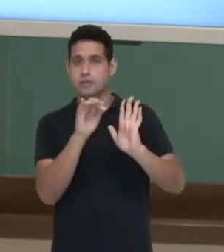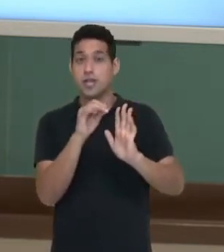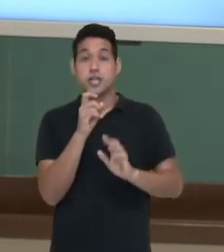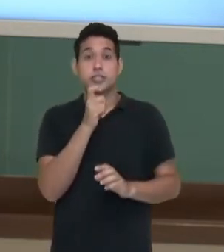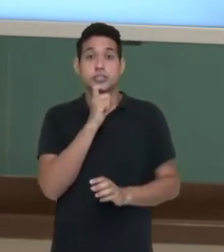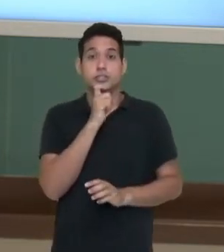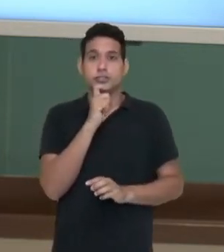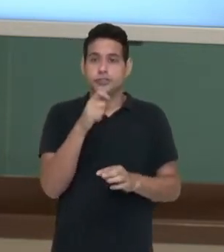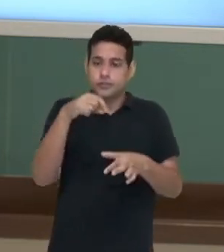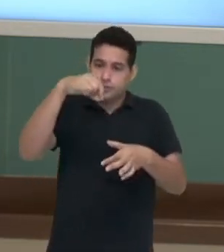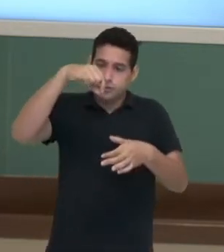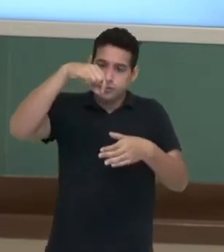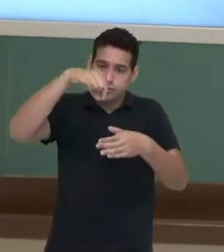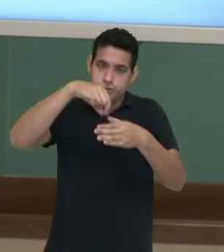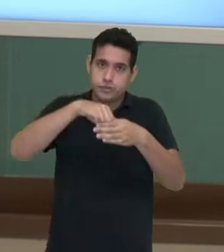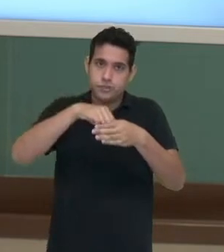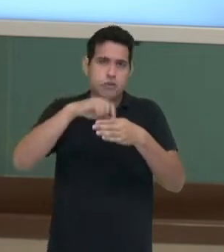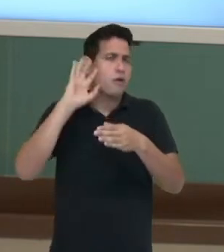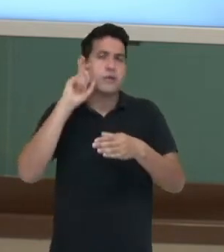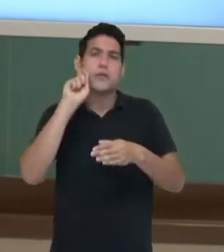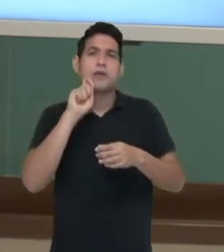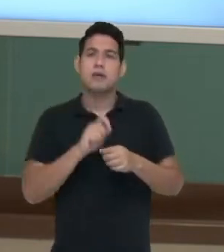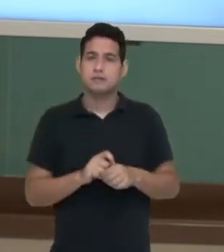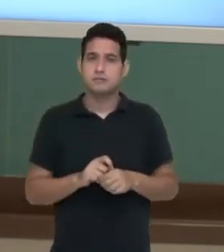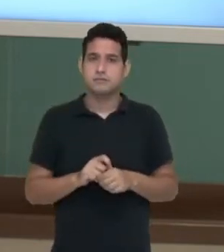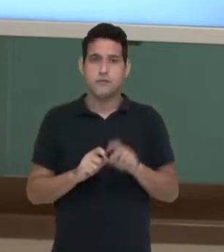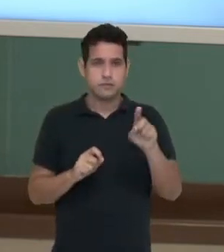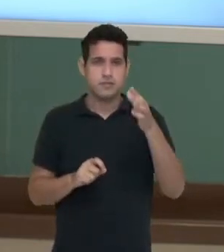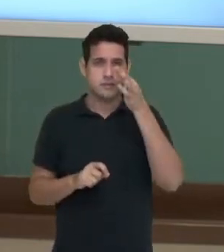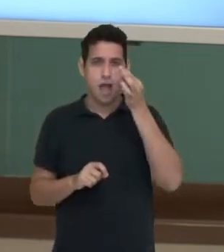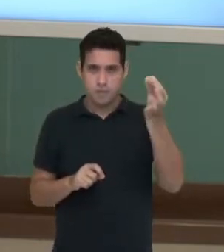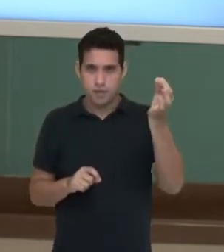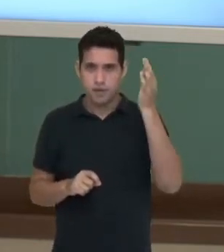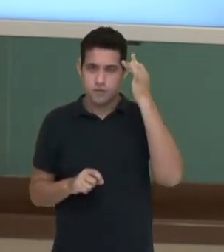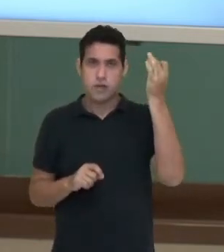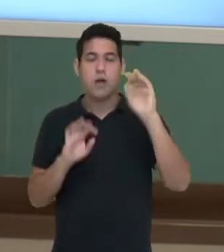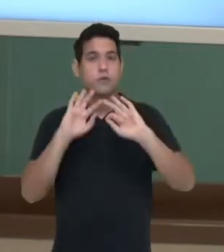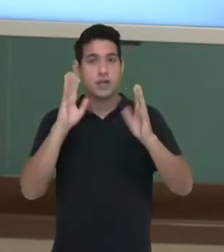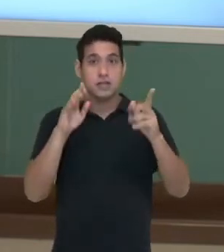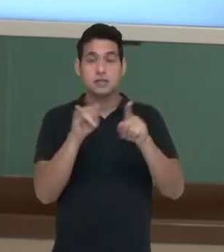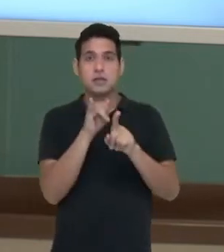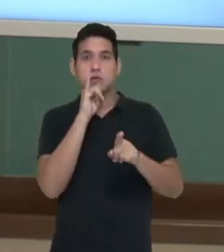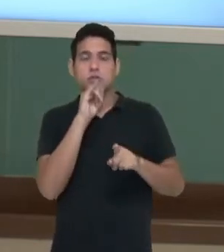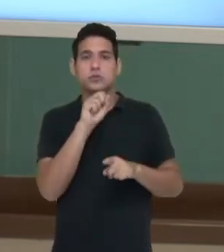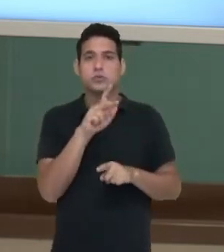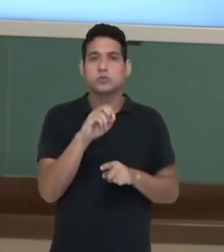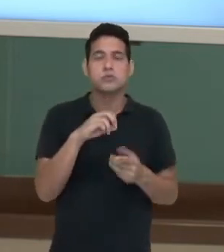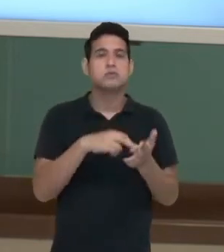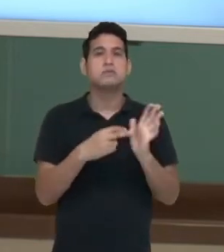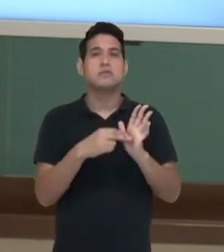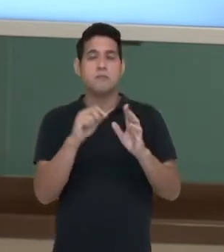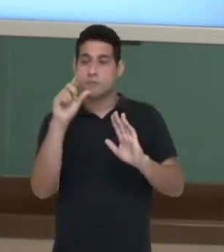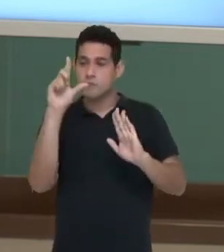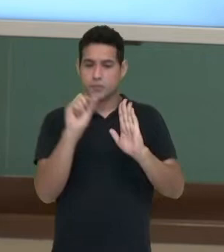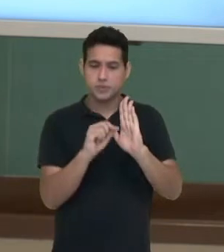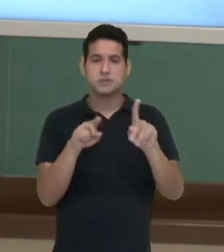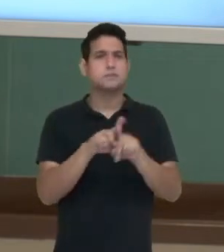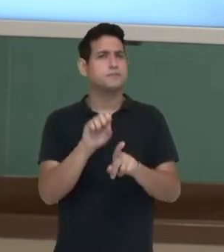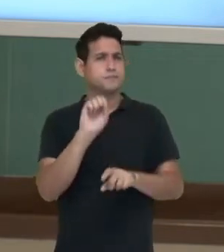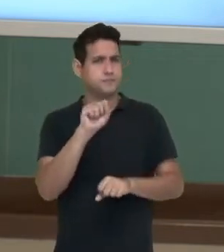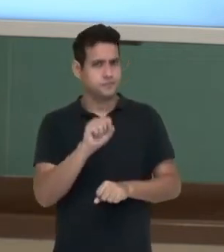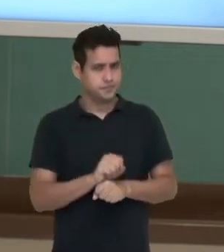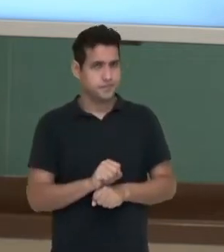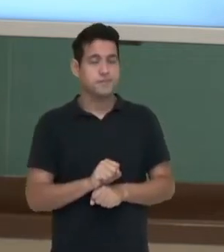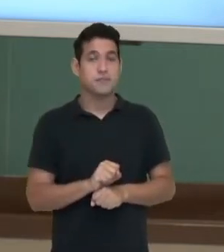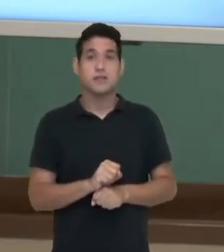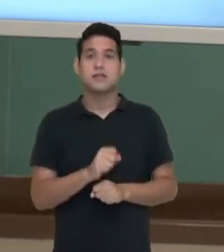gelo. Vai acontecer o quê? Que a temperatura do suco vai diminuir, isso